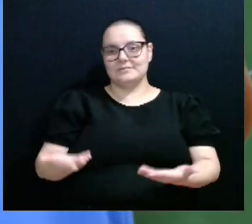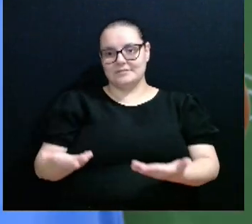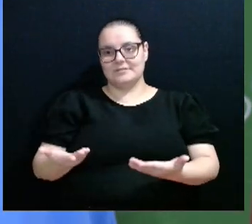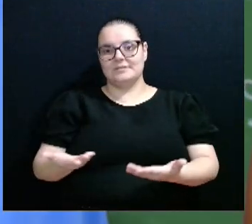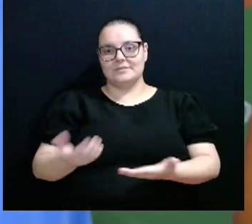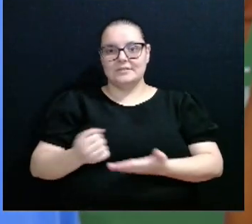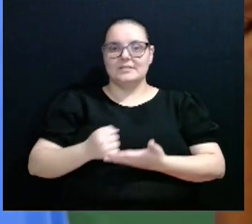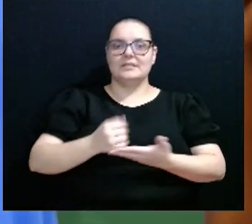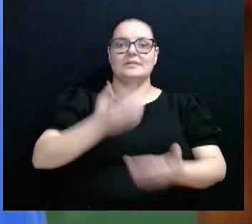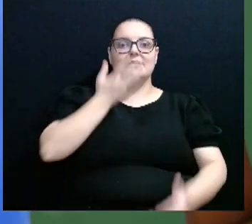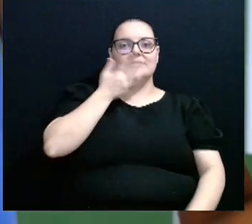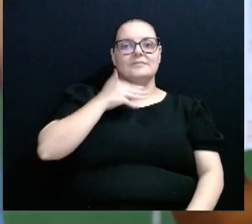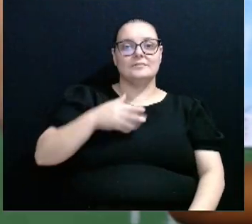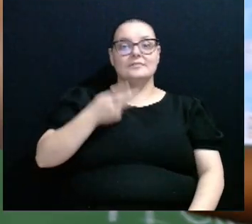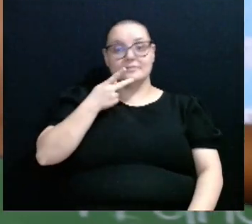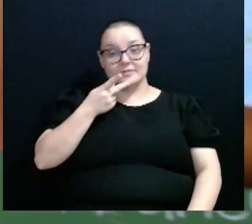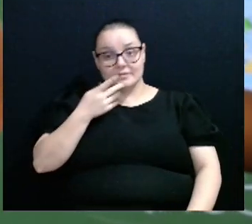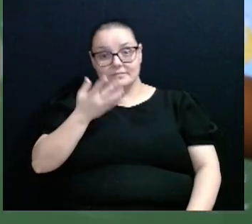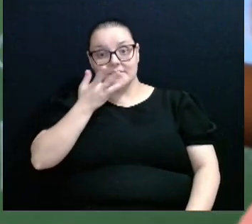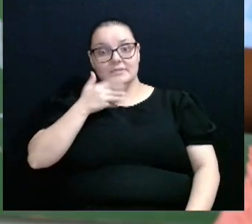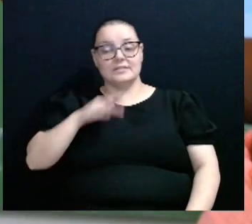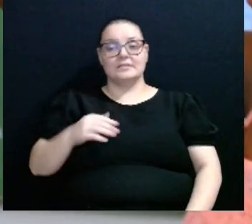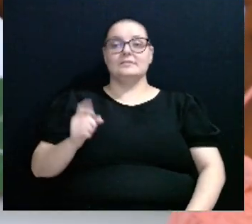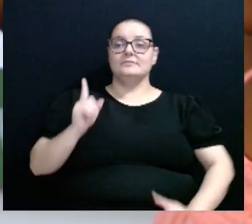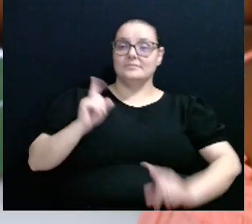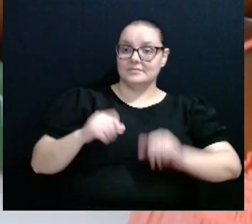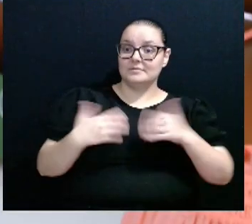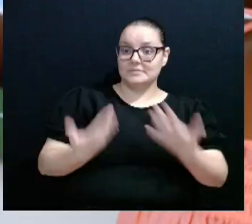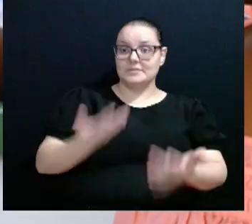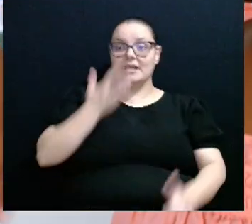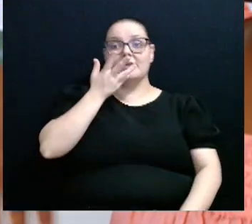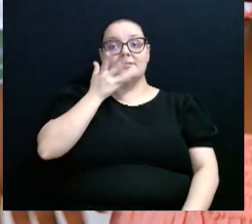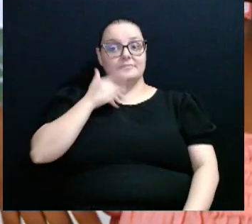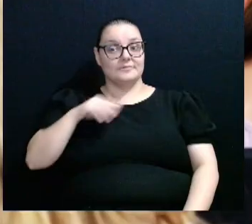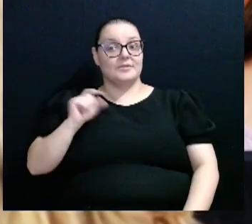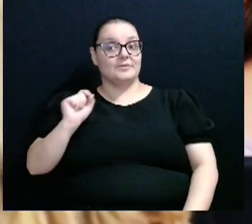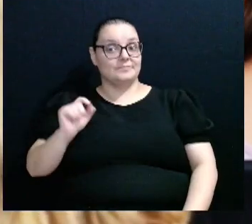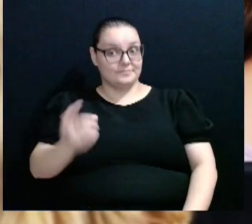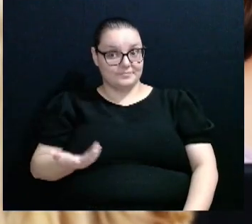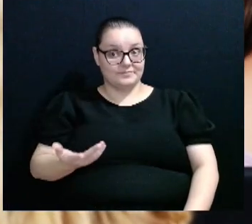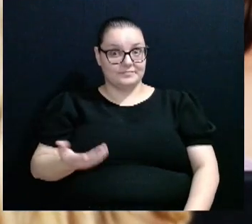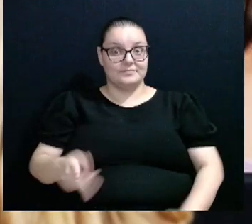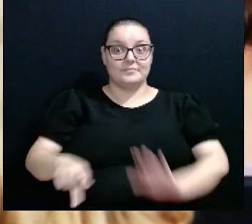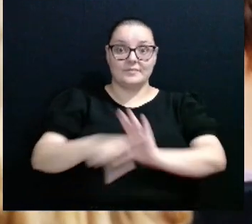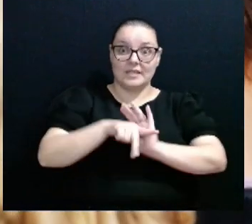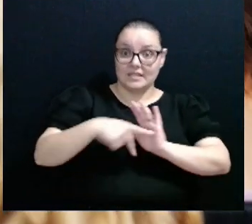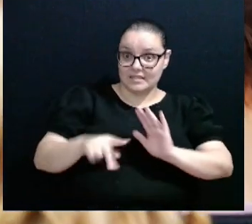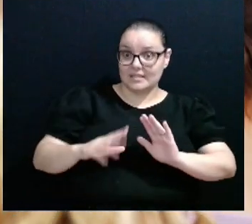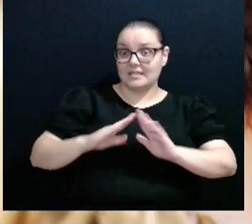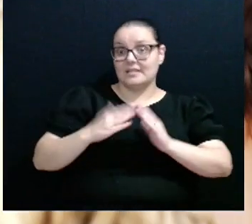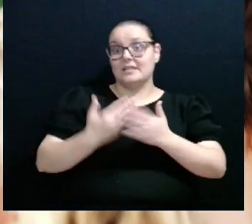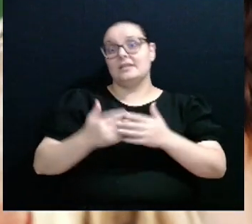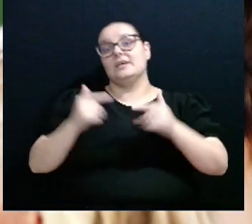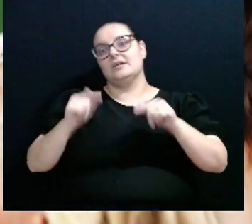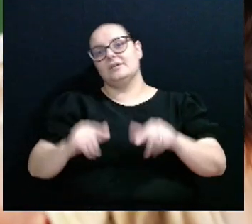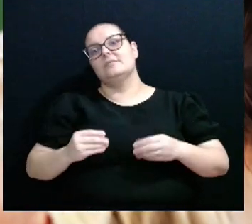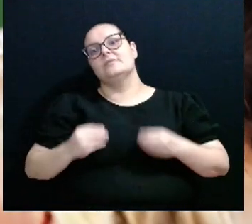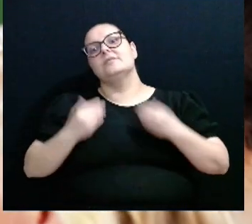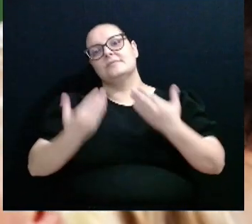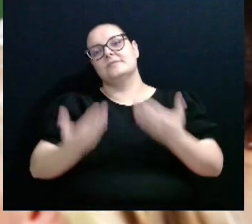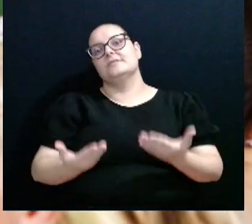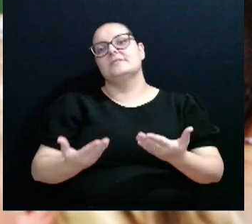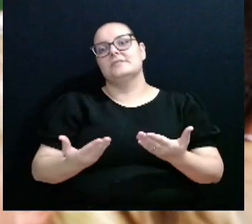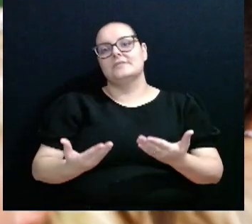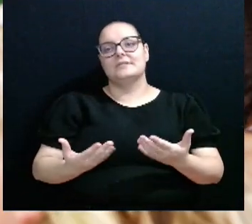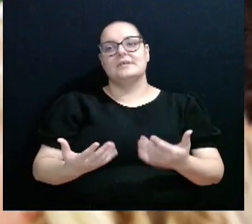falar para a criança, ou expressar para a criança que estar na escola é um ambiente que vai proporcionar a ele essa alegria.